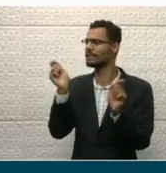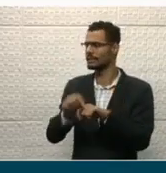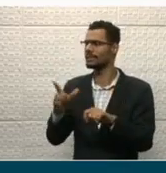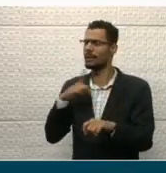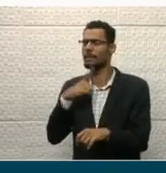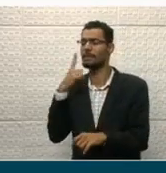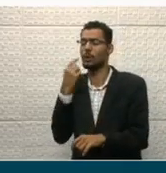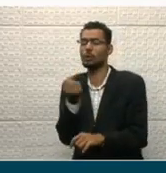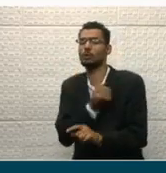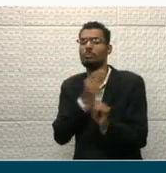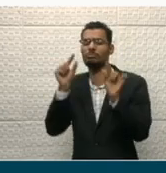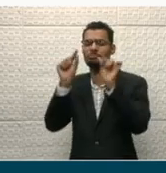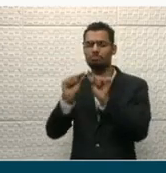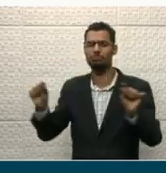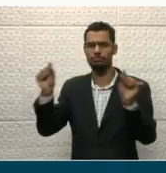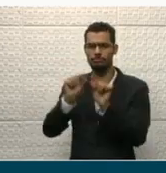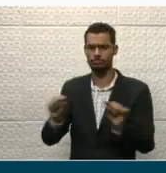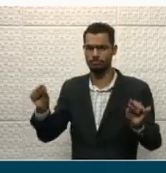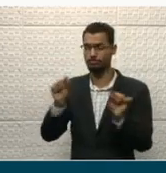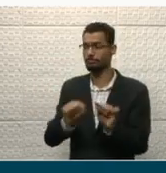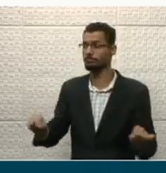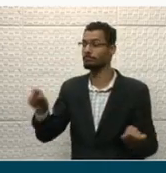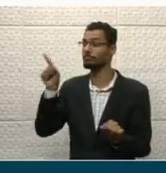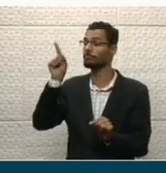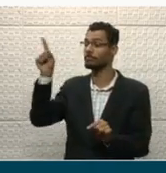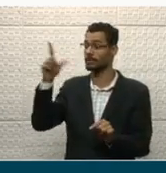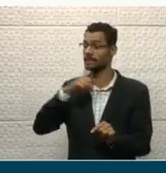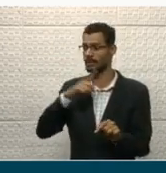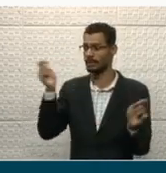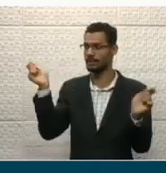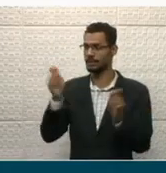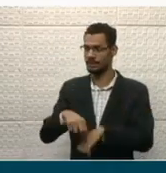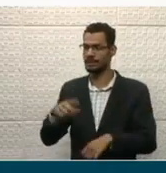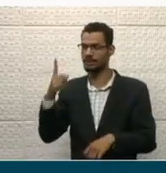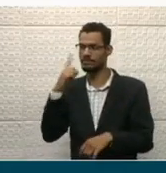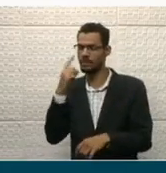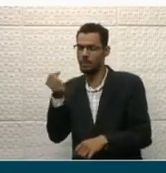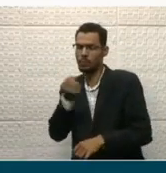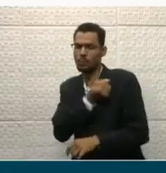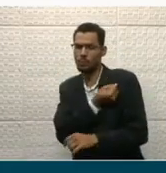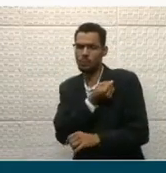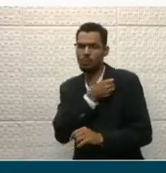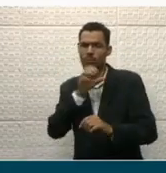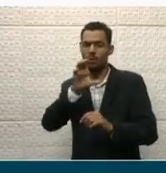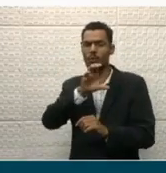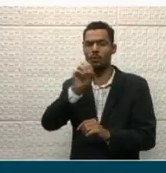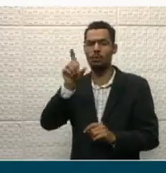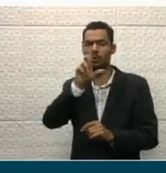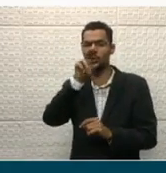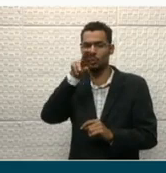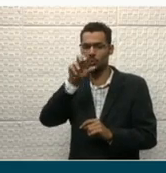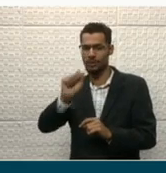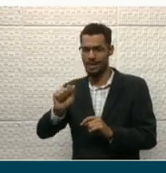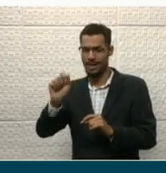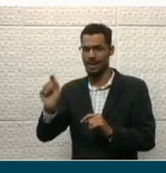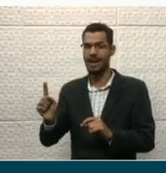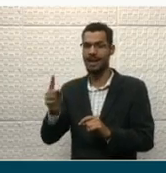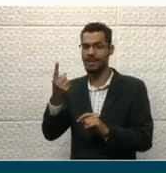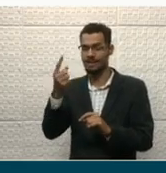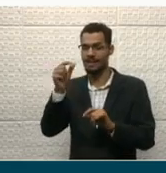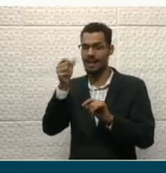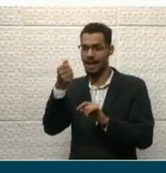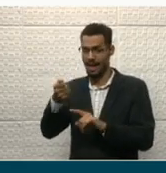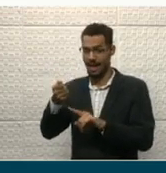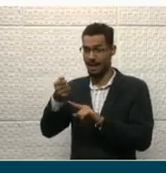número de linhas de A. A dimensão do domínio fornece o número de colunas da matriz A. Então,